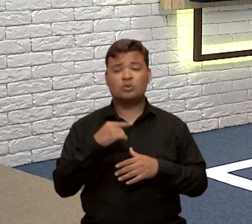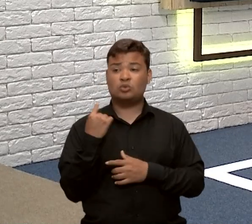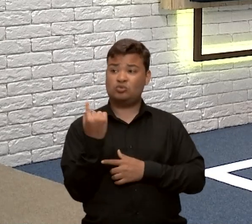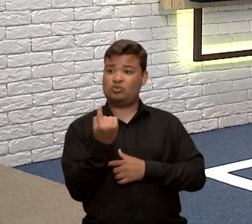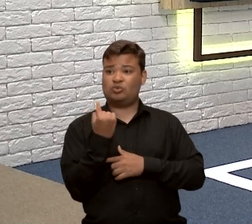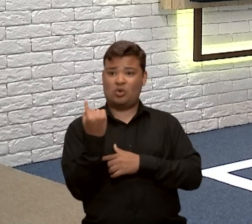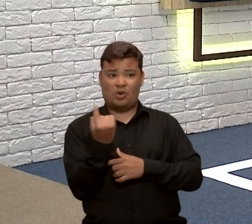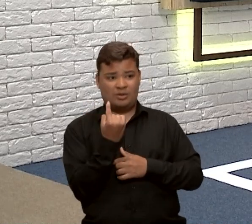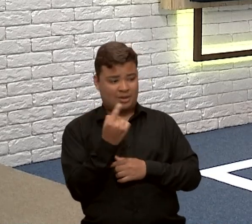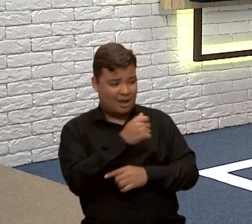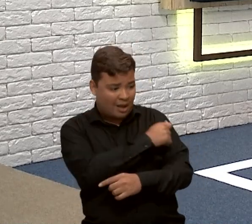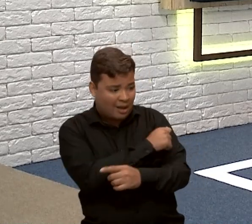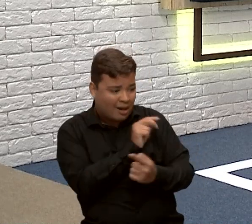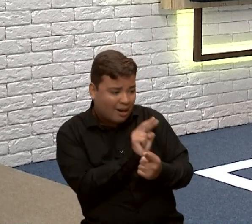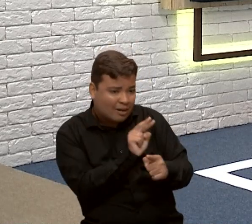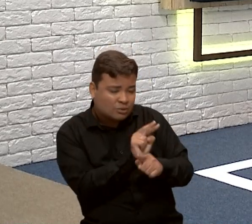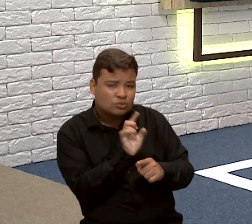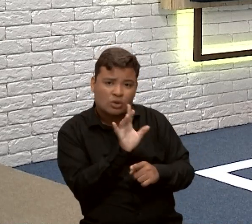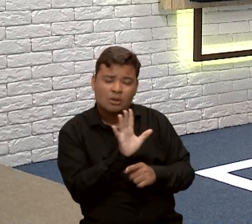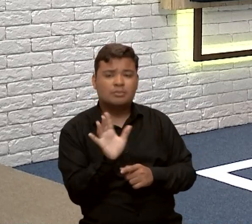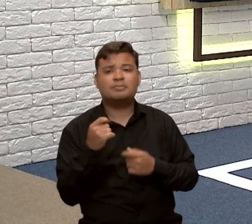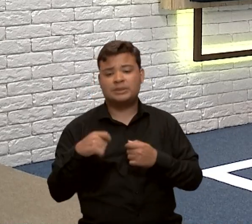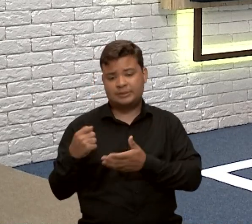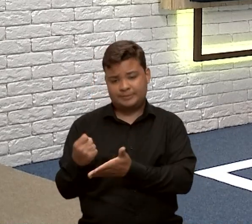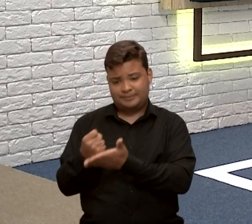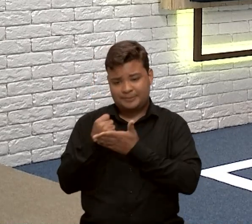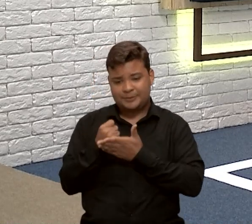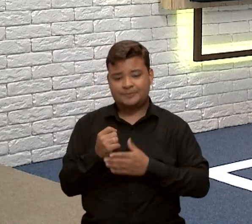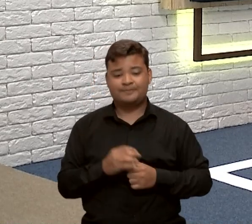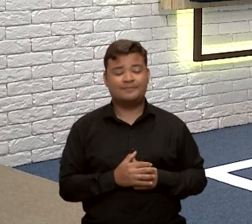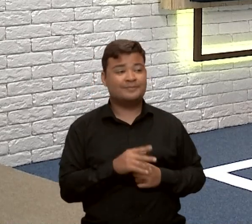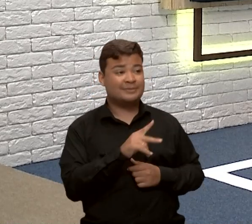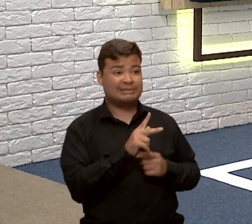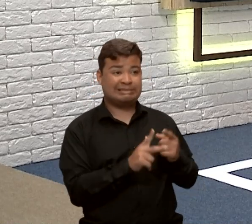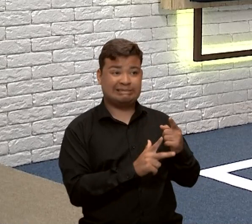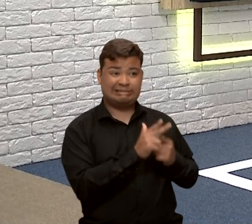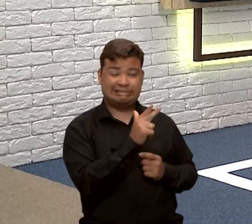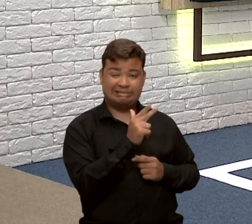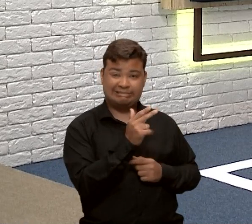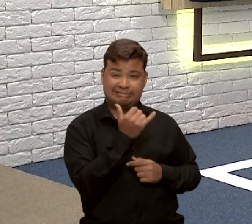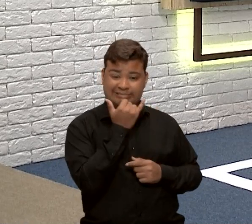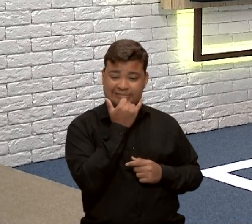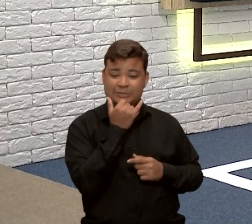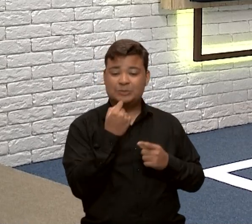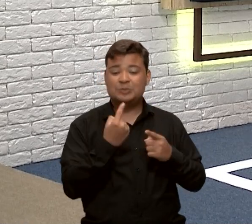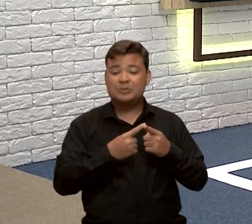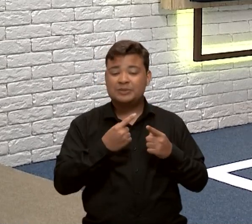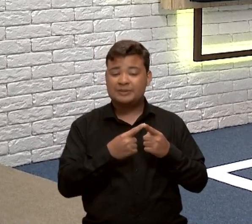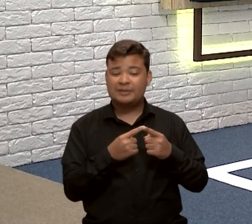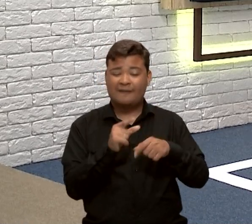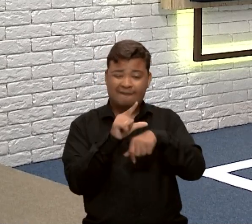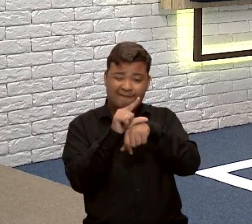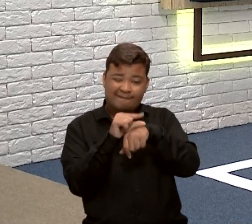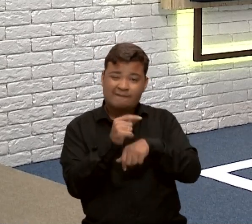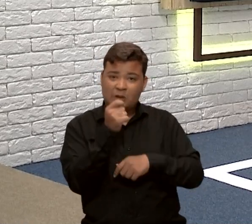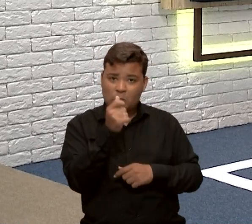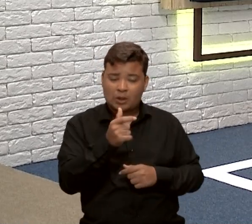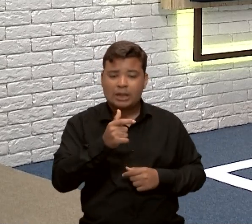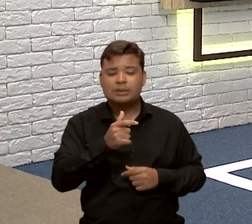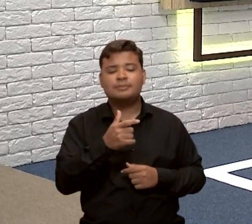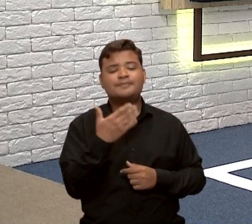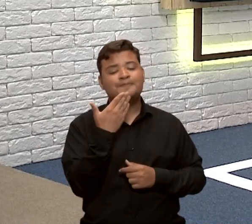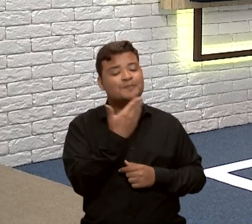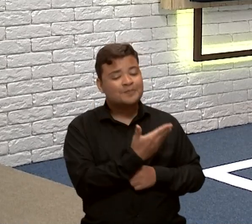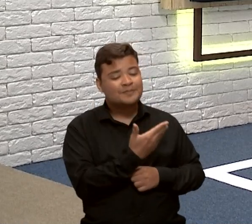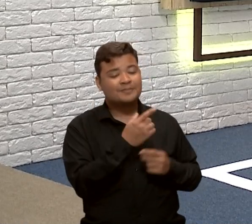esse aluno, precisamos de apoio. Tive que interromper a professora Miriam, porque a gente já está se encaminhando para o final do bloco, então eu queria que a Renata só falasse um pouquinho disso para a